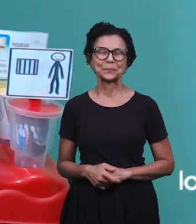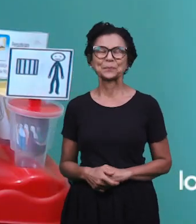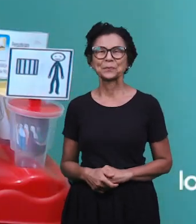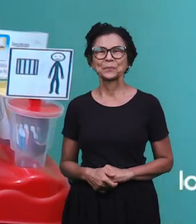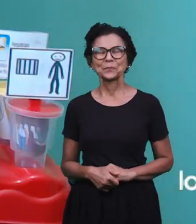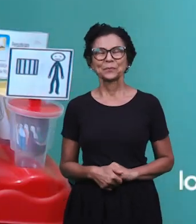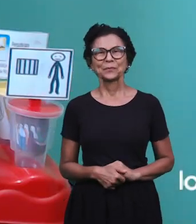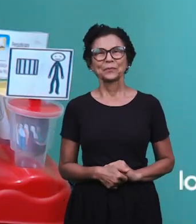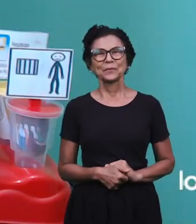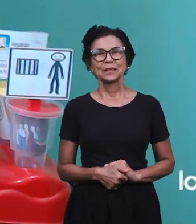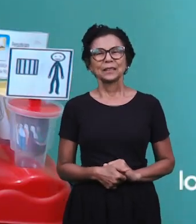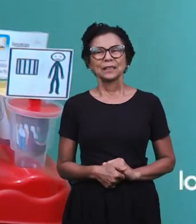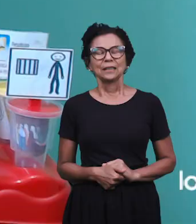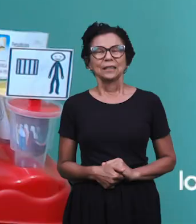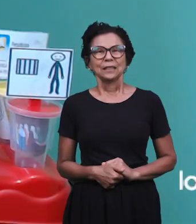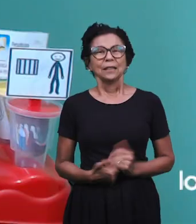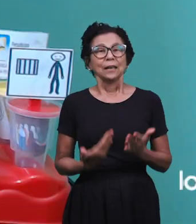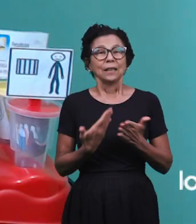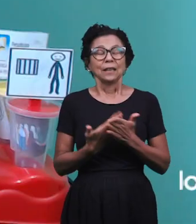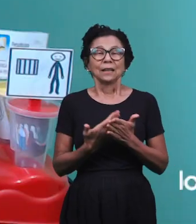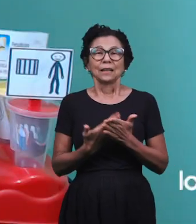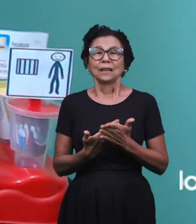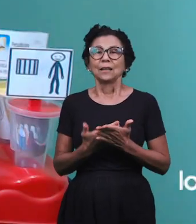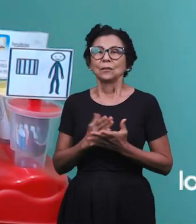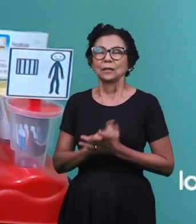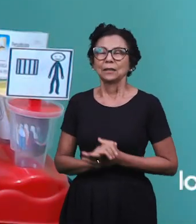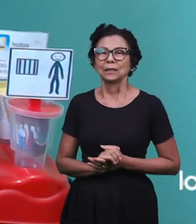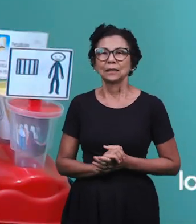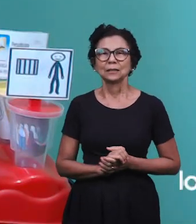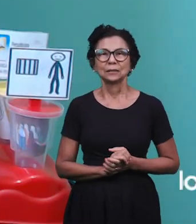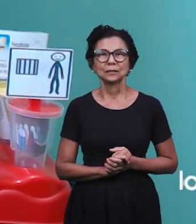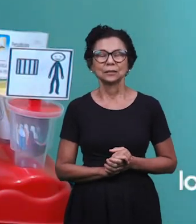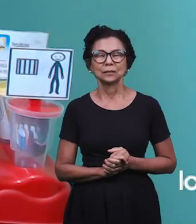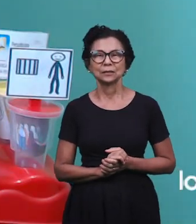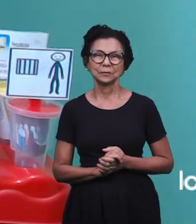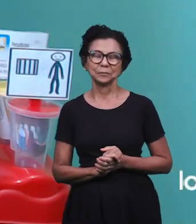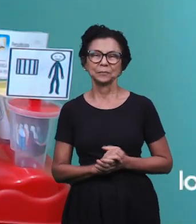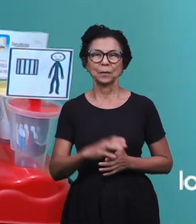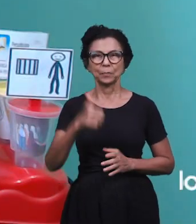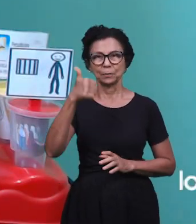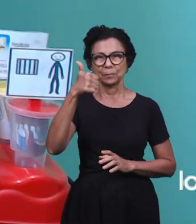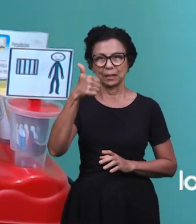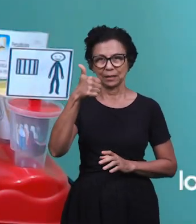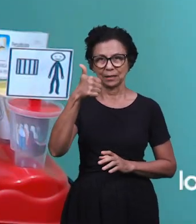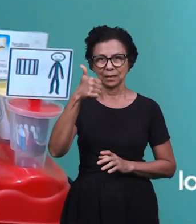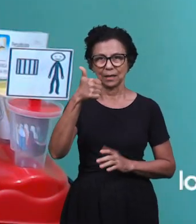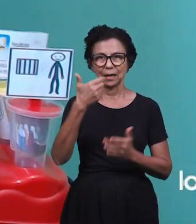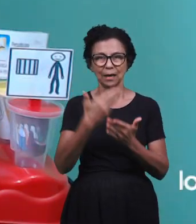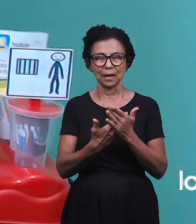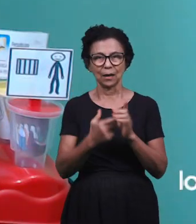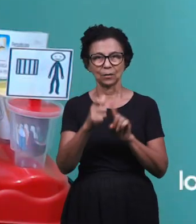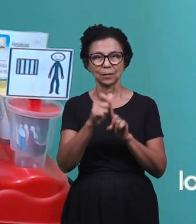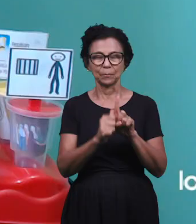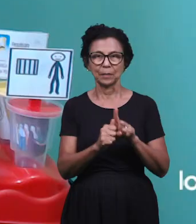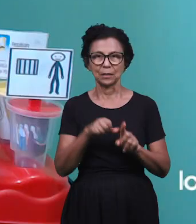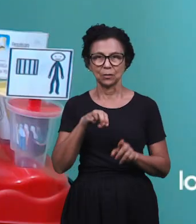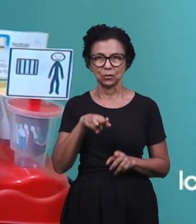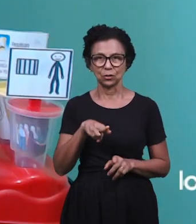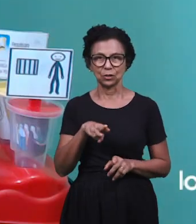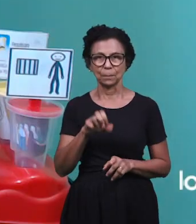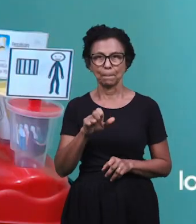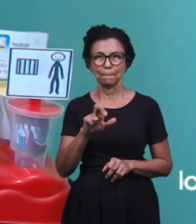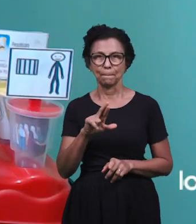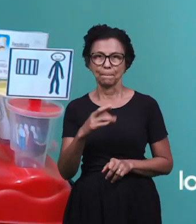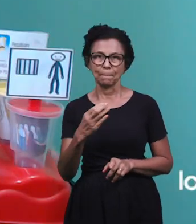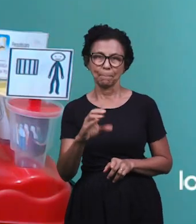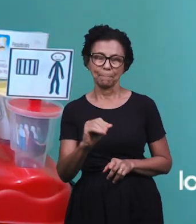adolescentes. Nós vamos falar da aula 1 do mês de março, a primeira aula do mês de março. Eu estou